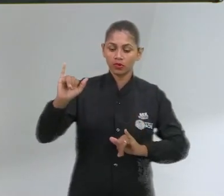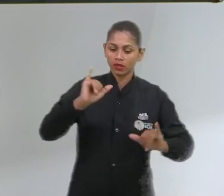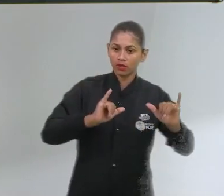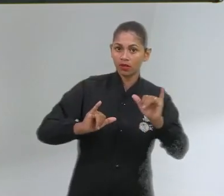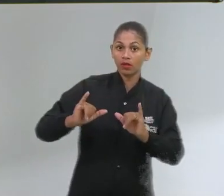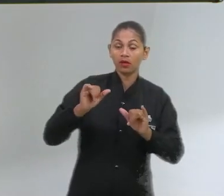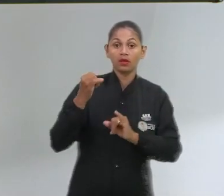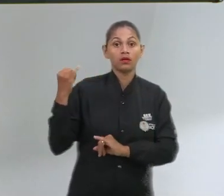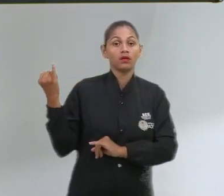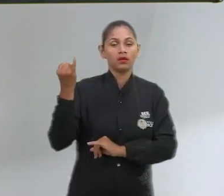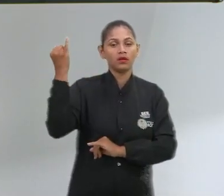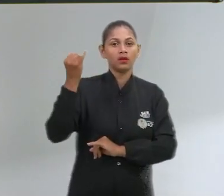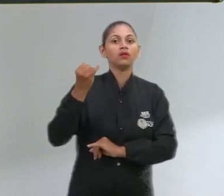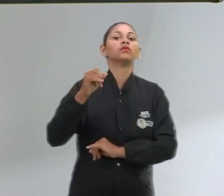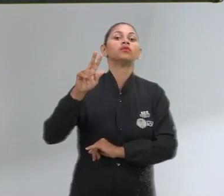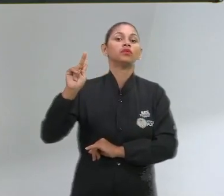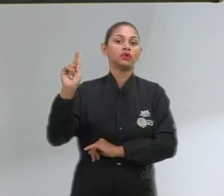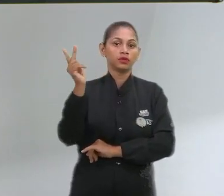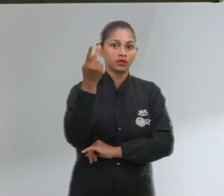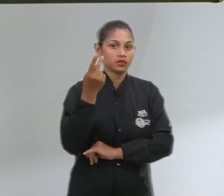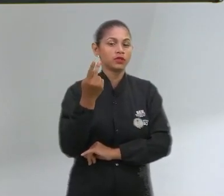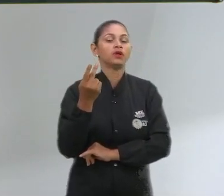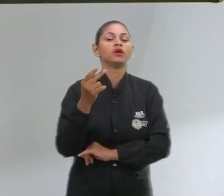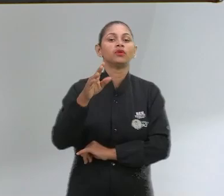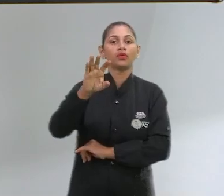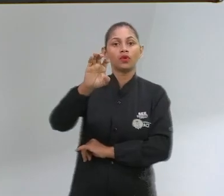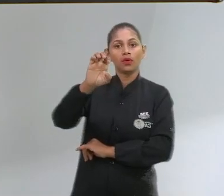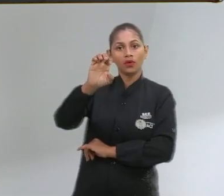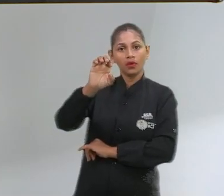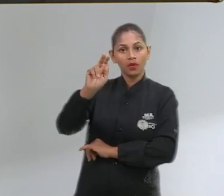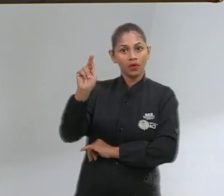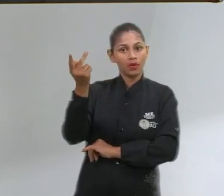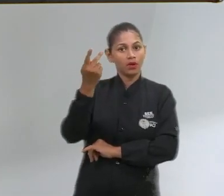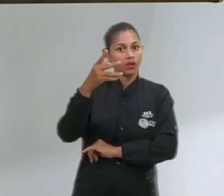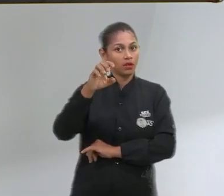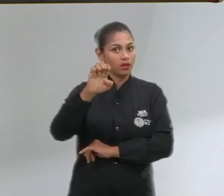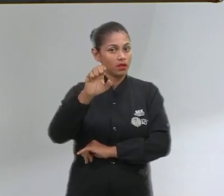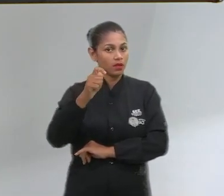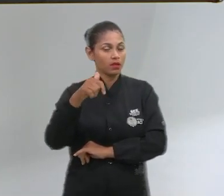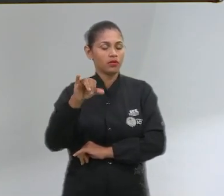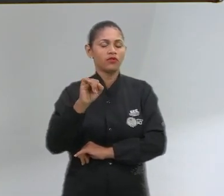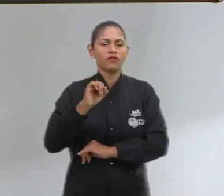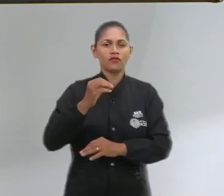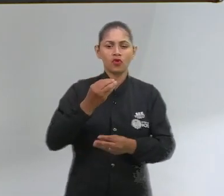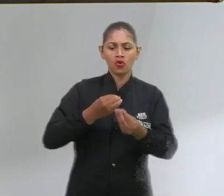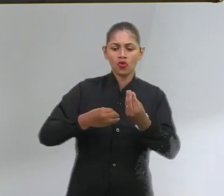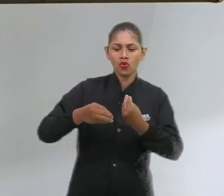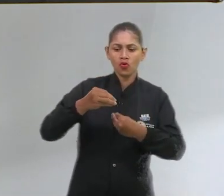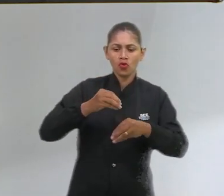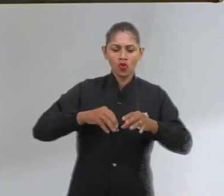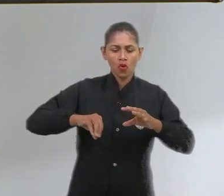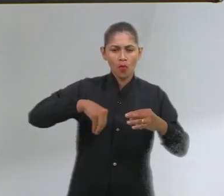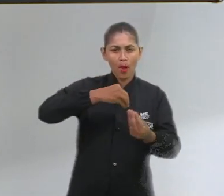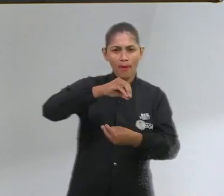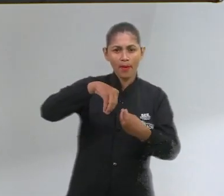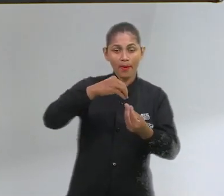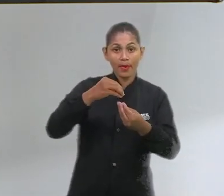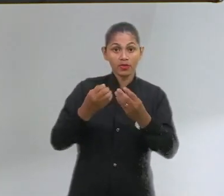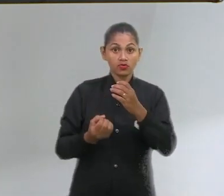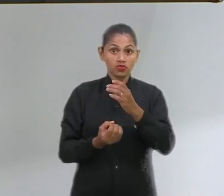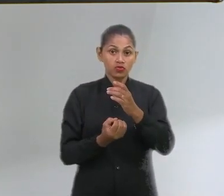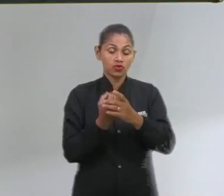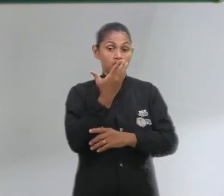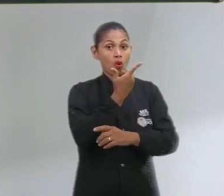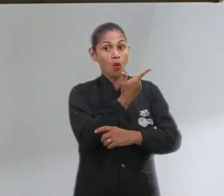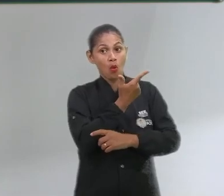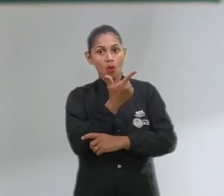como o hidrogênio, o hélio, e esses elementos, eles foram reagindo, foram dando origem a outros elementos.